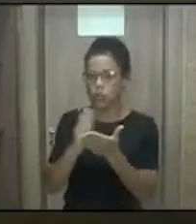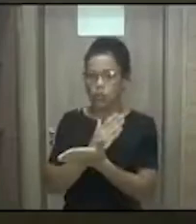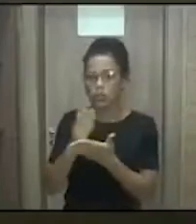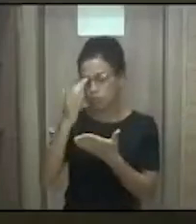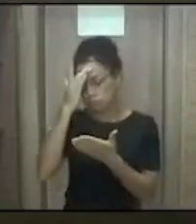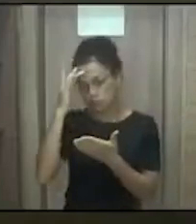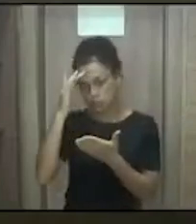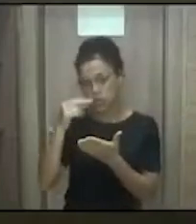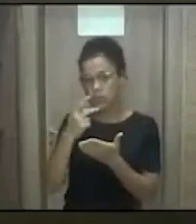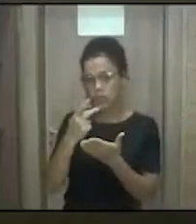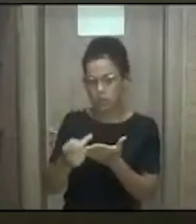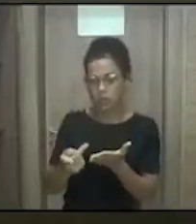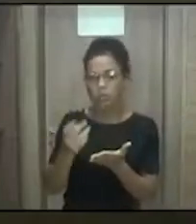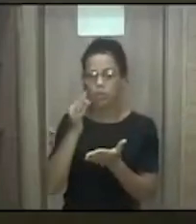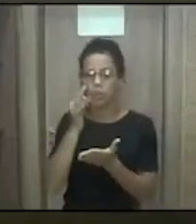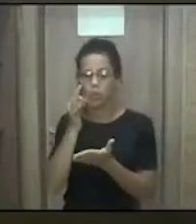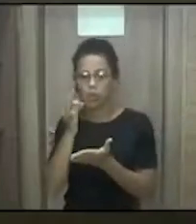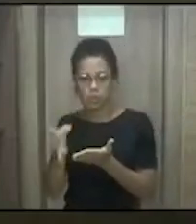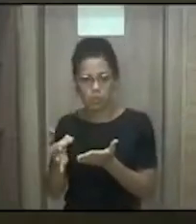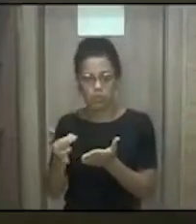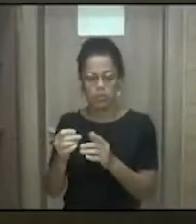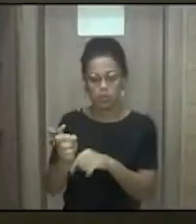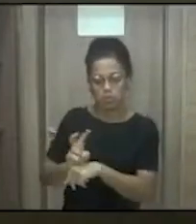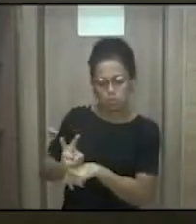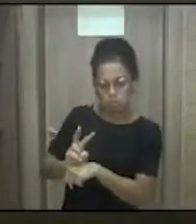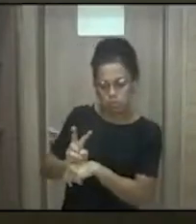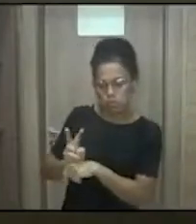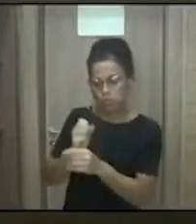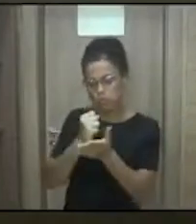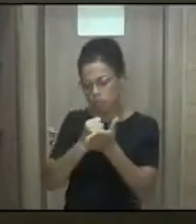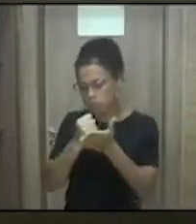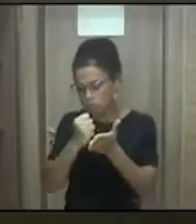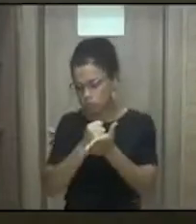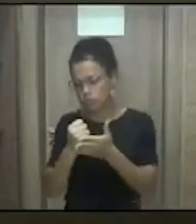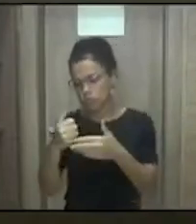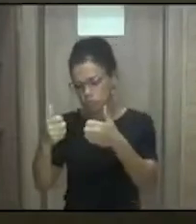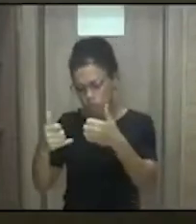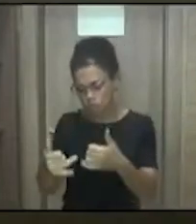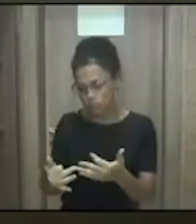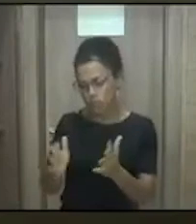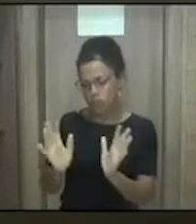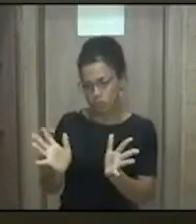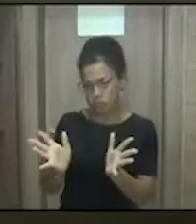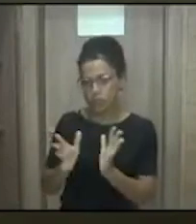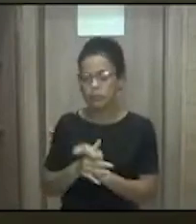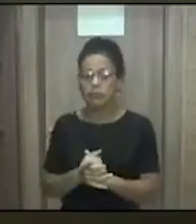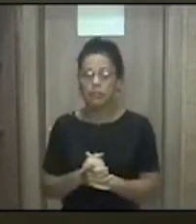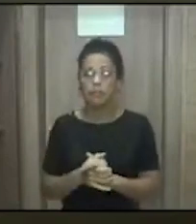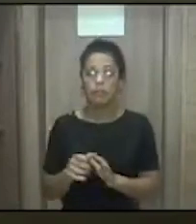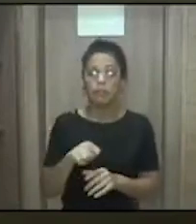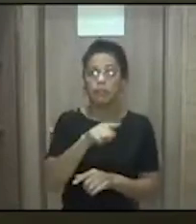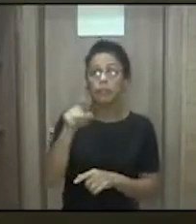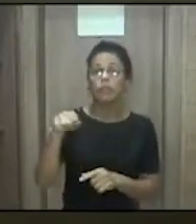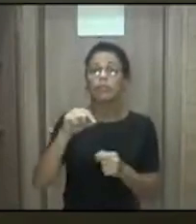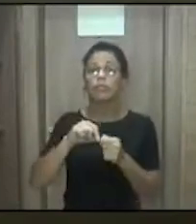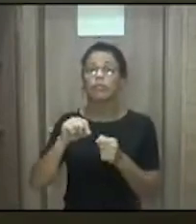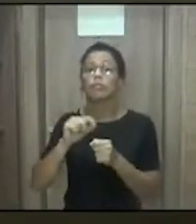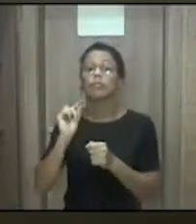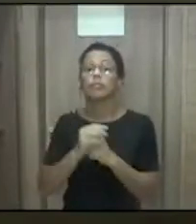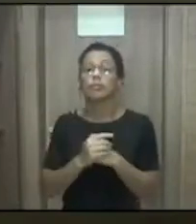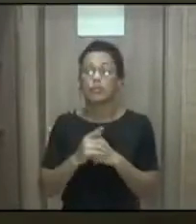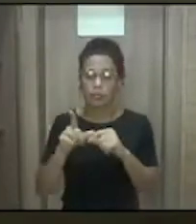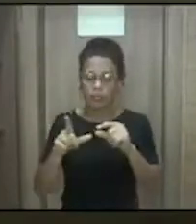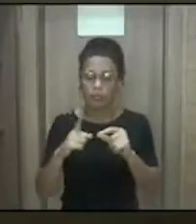ordem, né, sobre o monitoramento dos contratos, né? Considerando, inclusive, que vocês estão fazendo uma recomendação